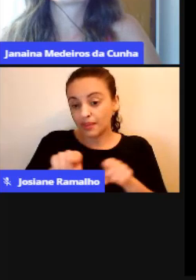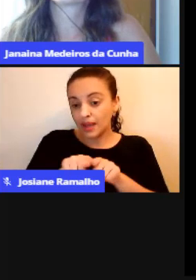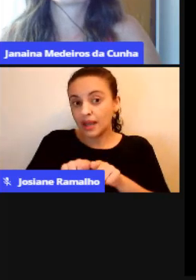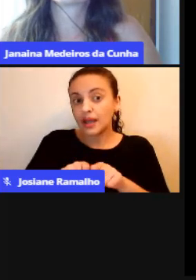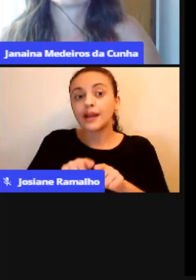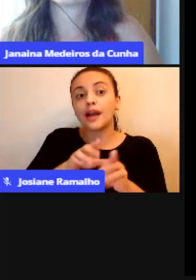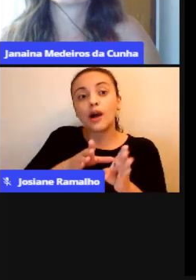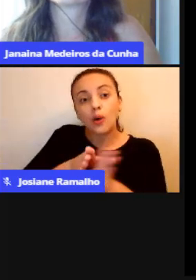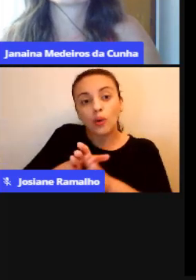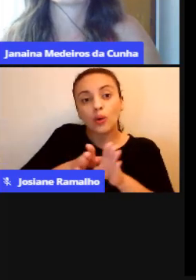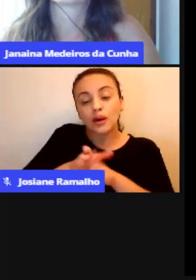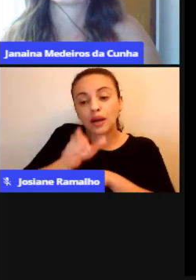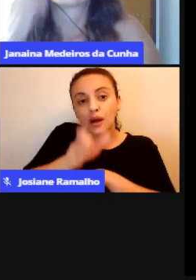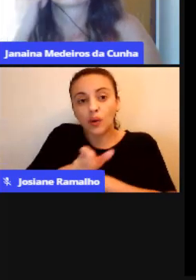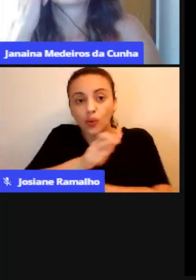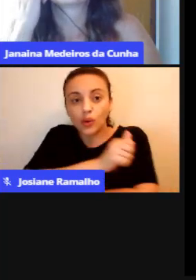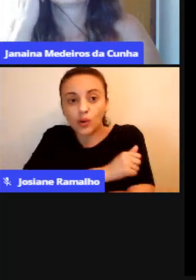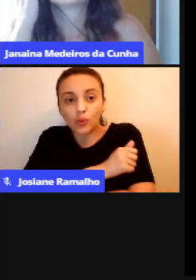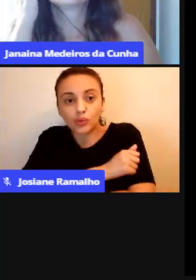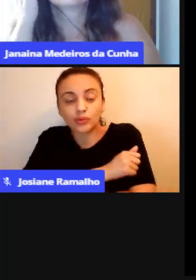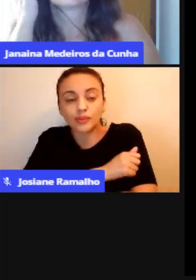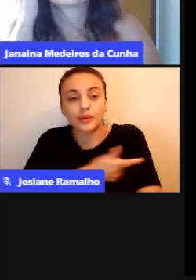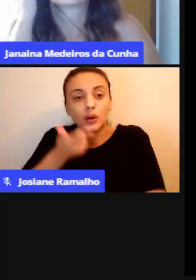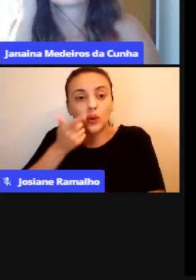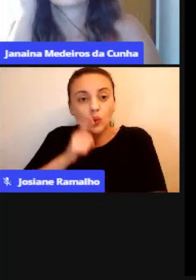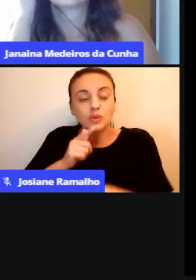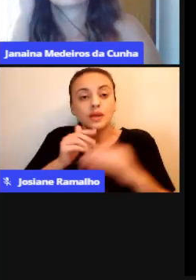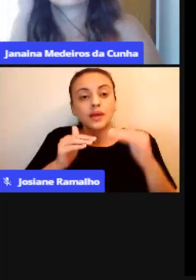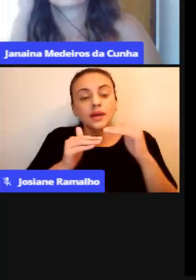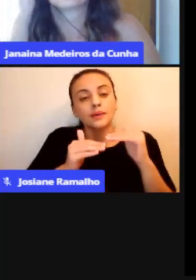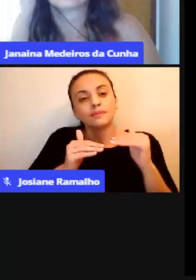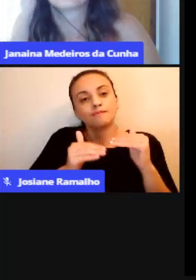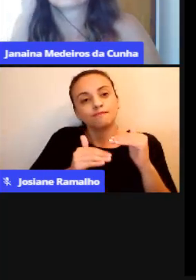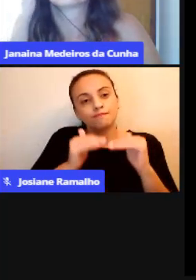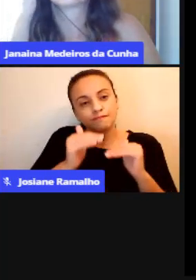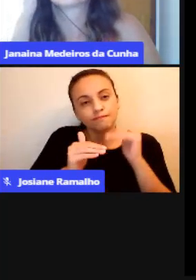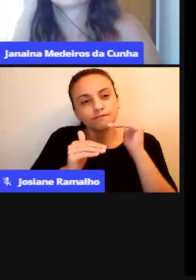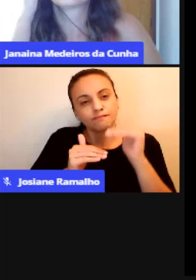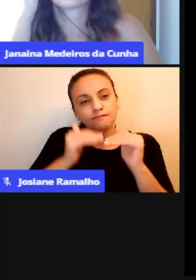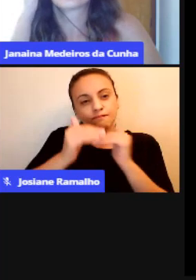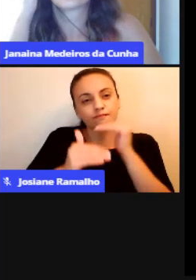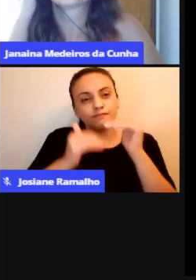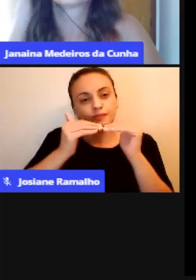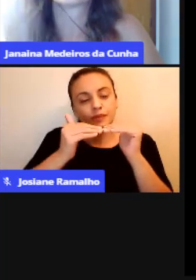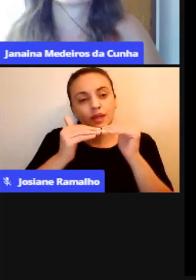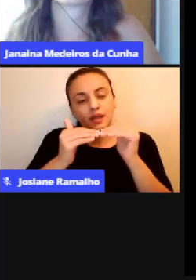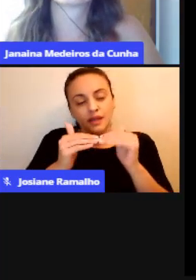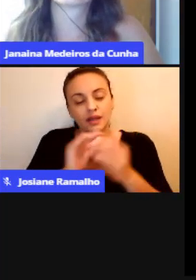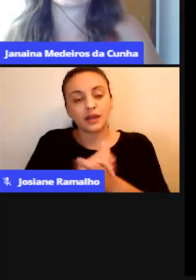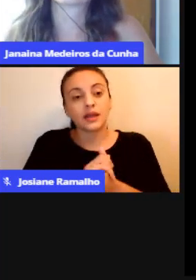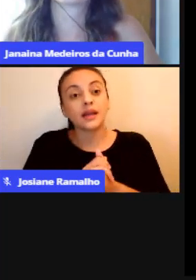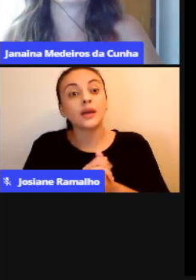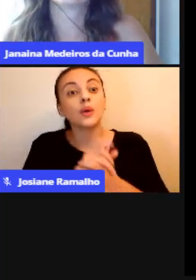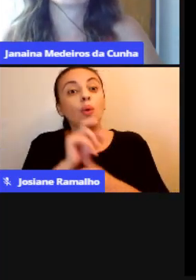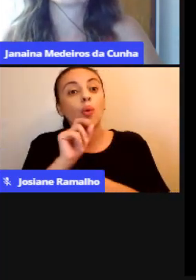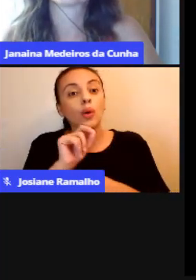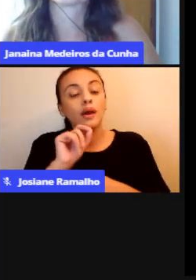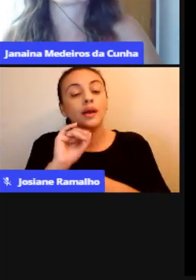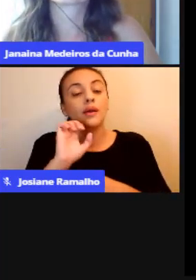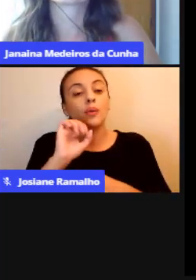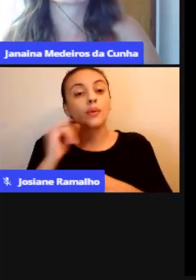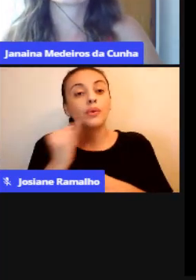suas dificuldades, na medida em que o que importa é aprender.